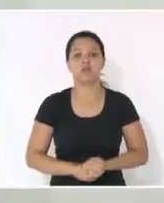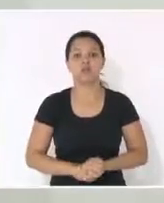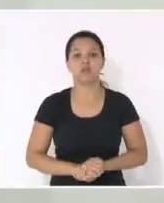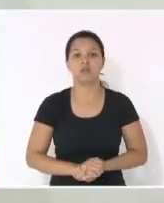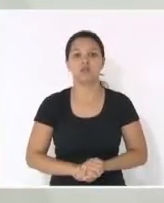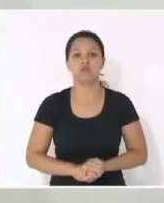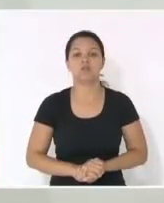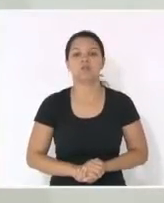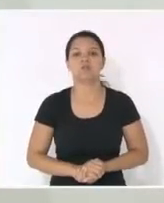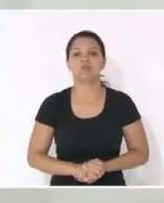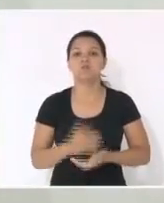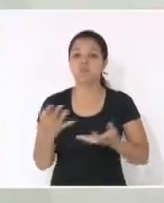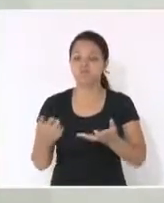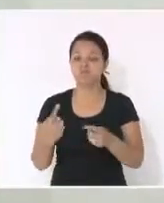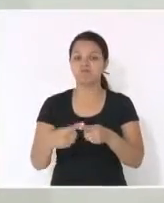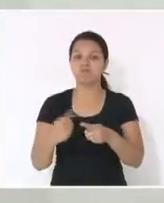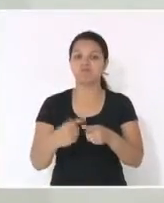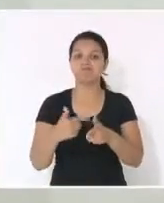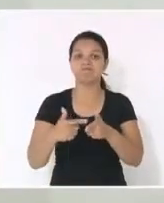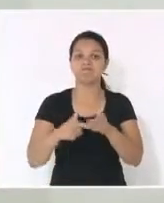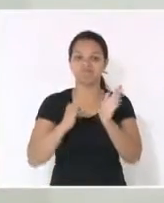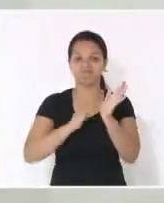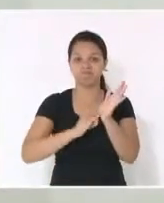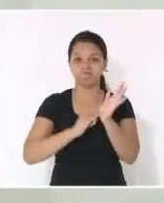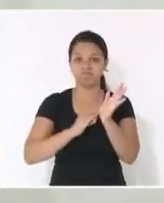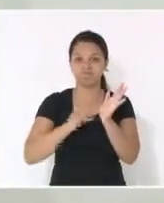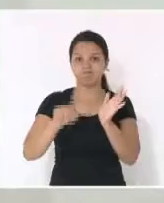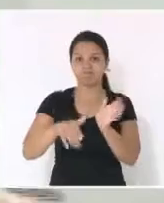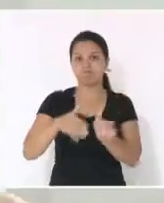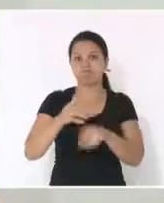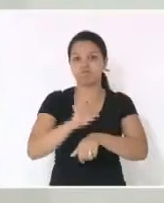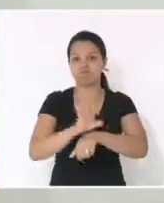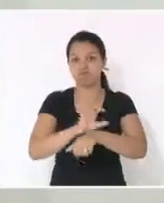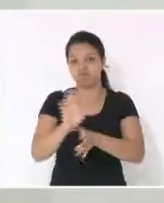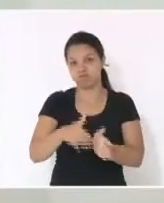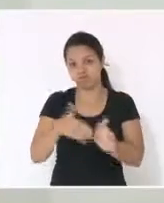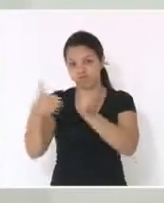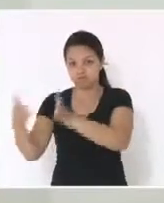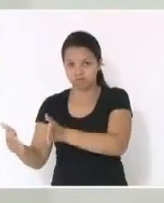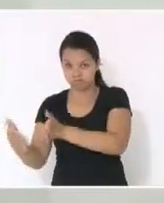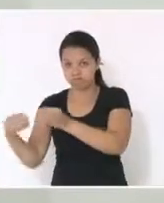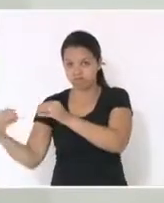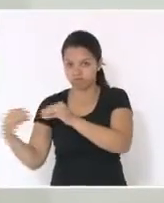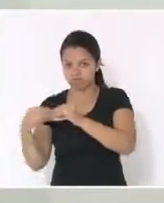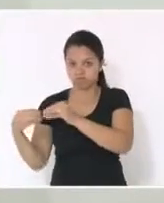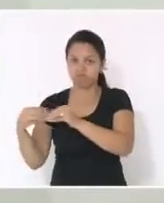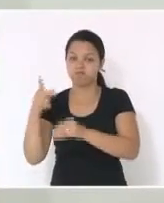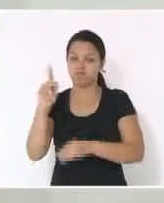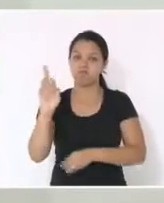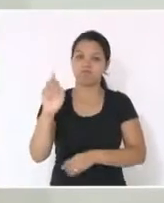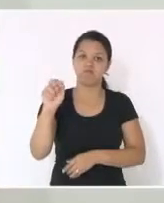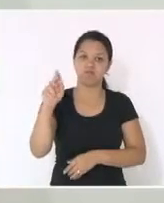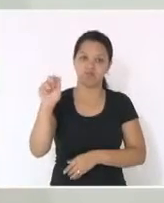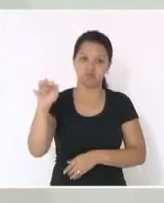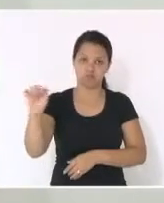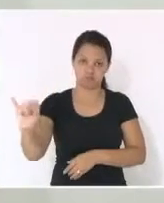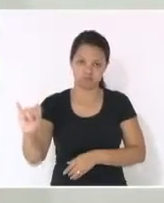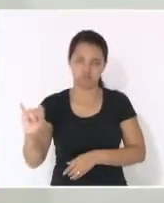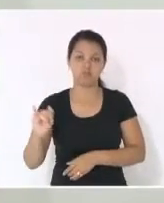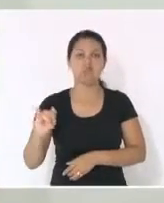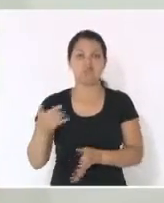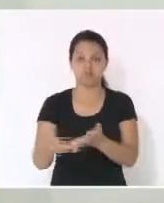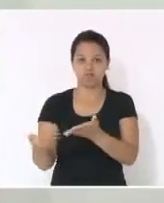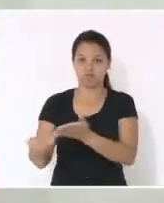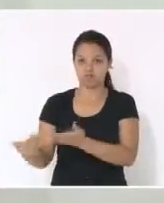questões fiscais do estado vizinho o paraguai desempregando ali cerca de 70 pessoas e ele hoje